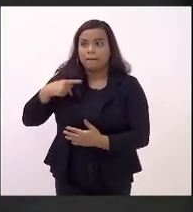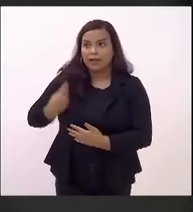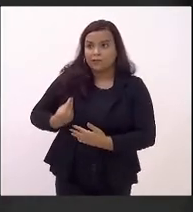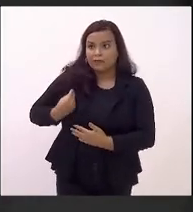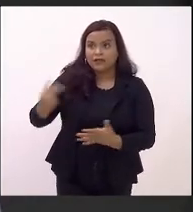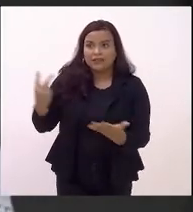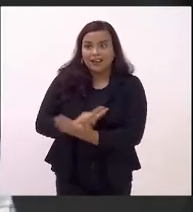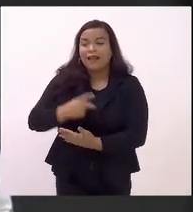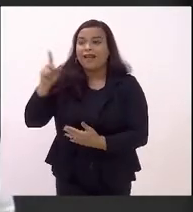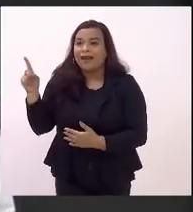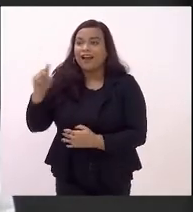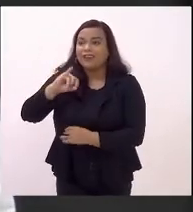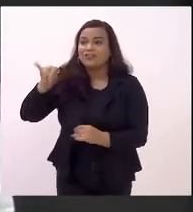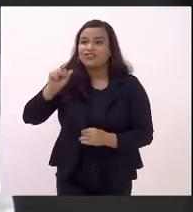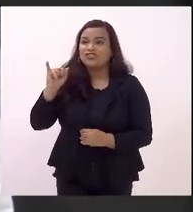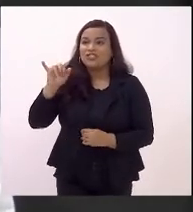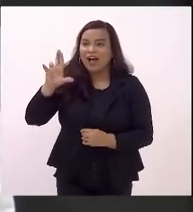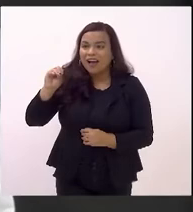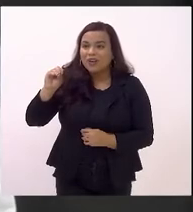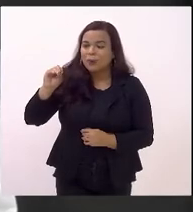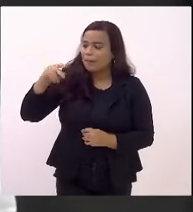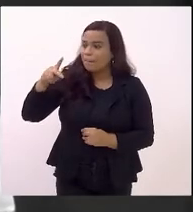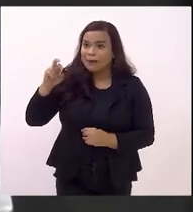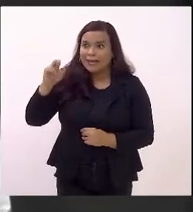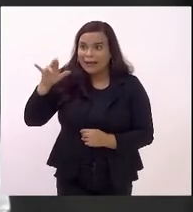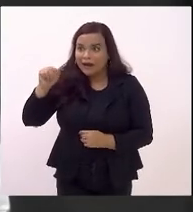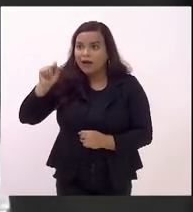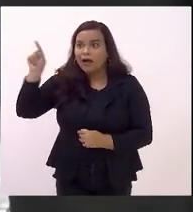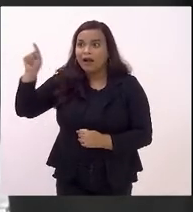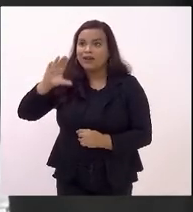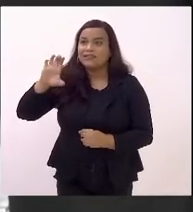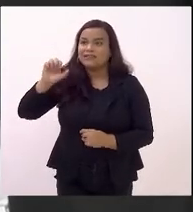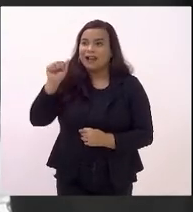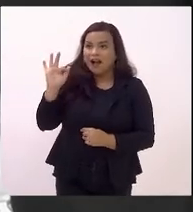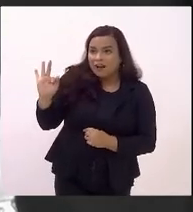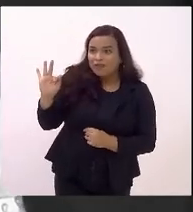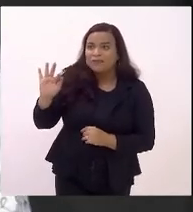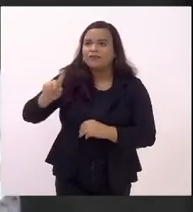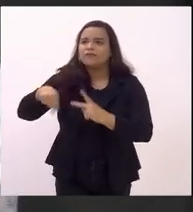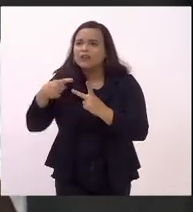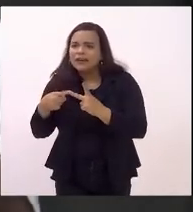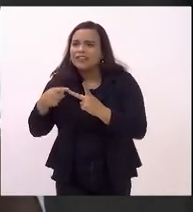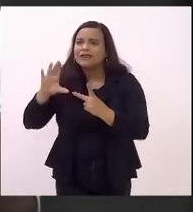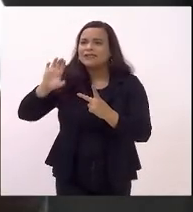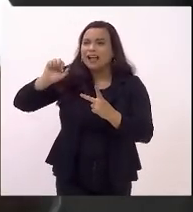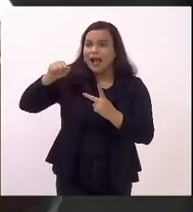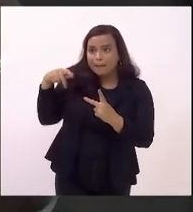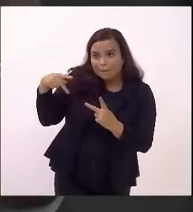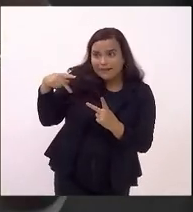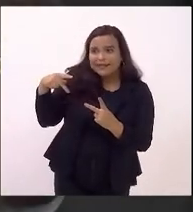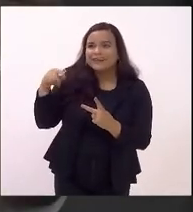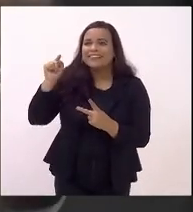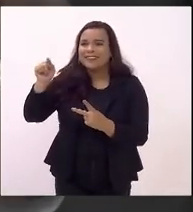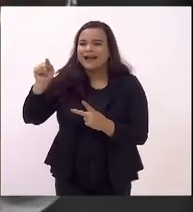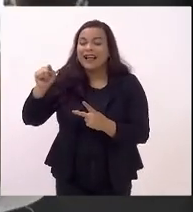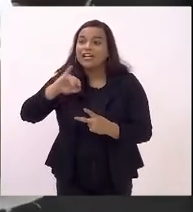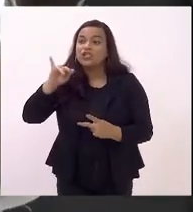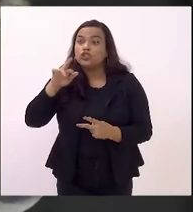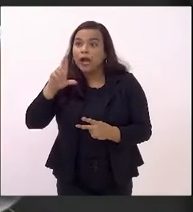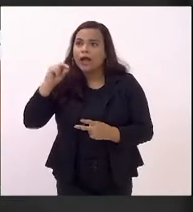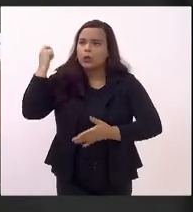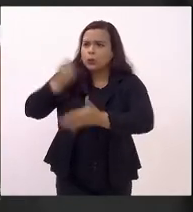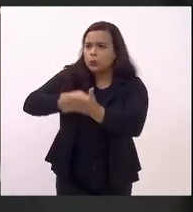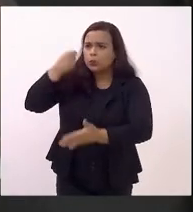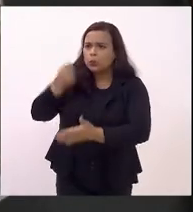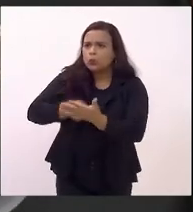Pereira, lá na CEAF, depois no CEAP, e que foi uma luta que o Jairo travou contra a intolerância,